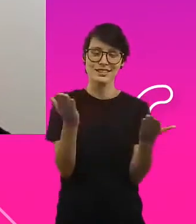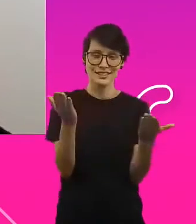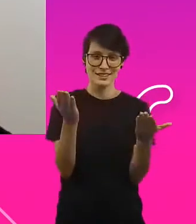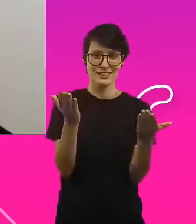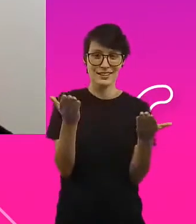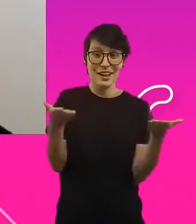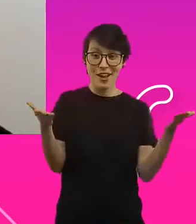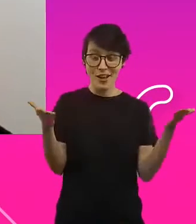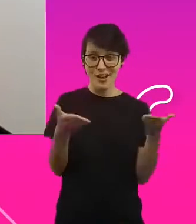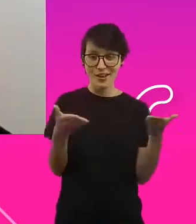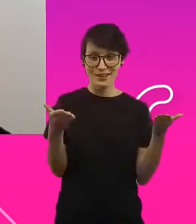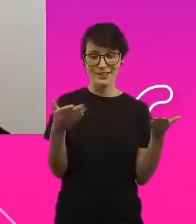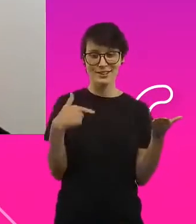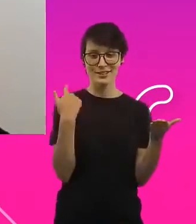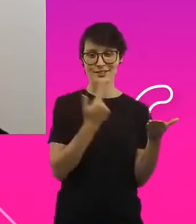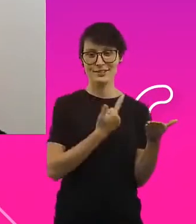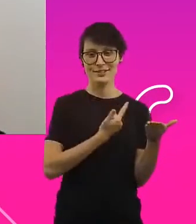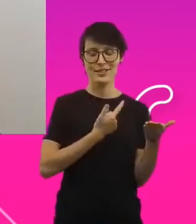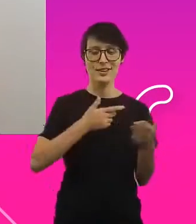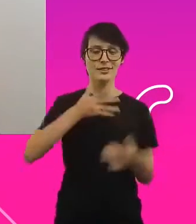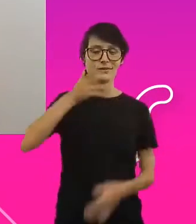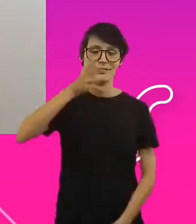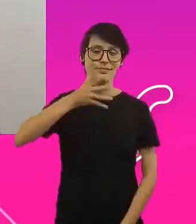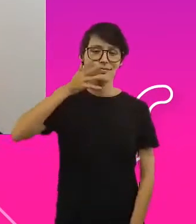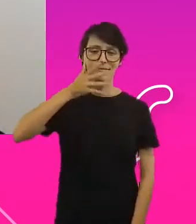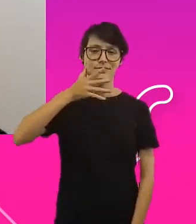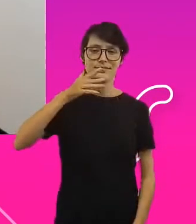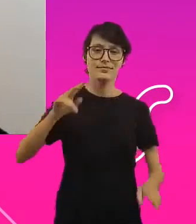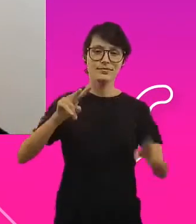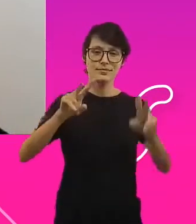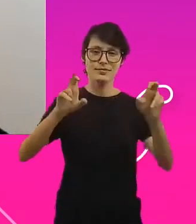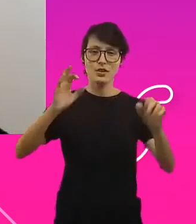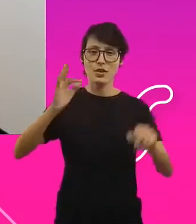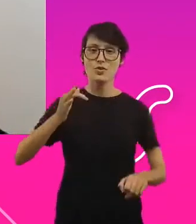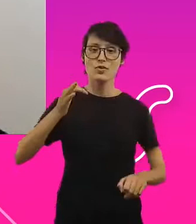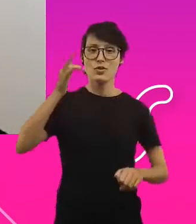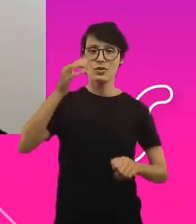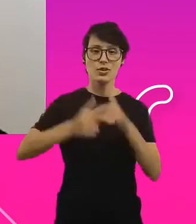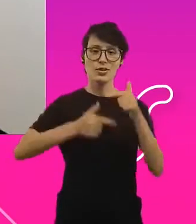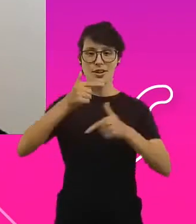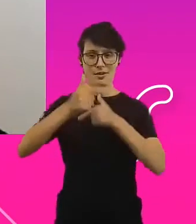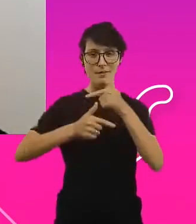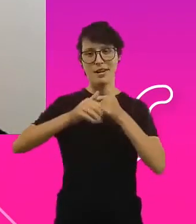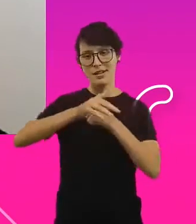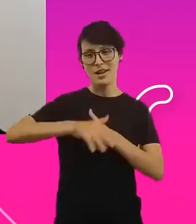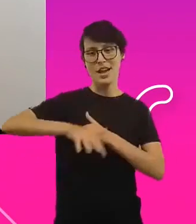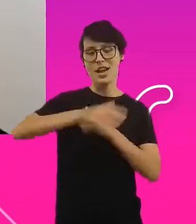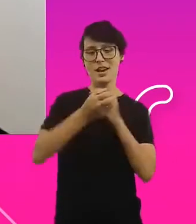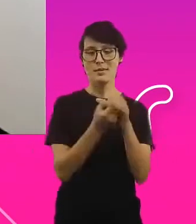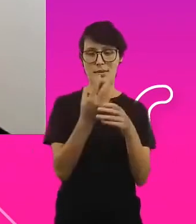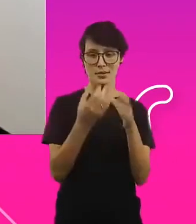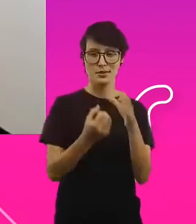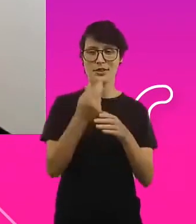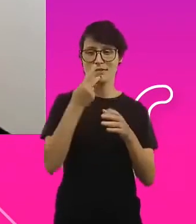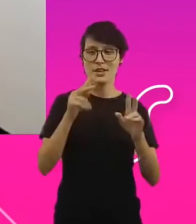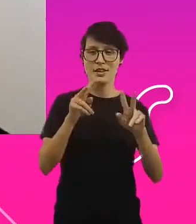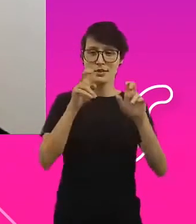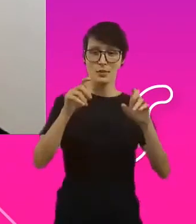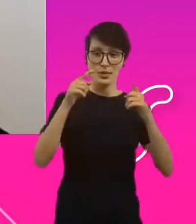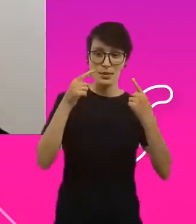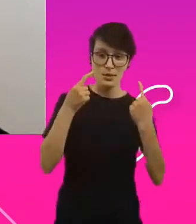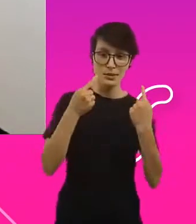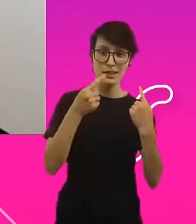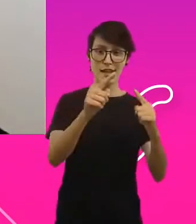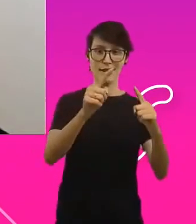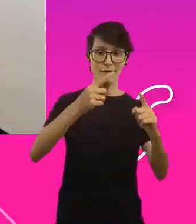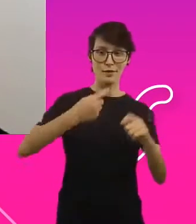Hoje, o nosso painel, que é o Futuro do Trabalho e Inserção na Cadeia Produtiva, ele vai falar sobre os desafios existentes